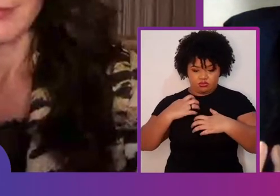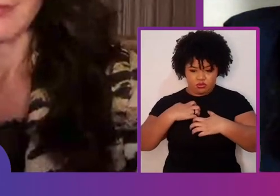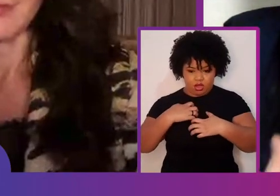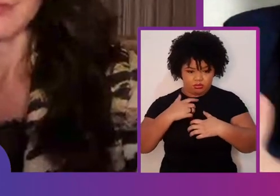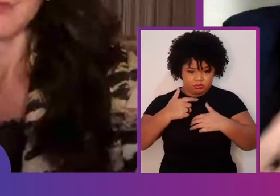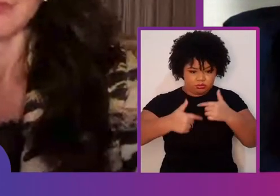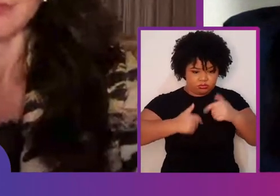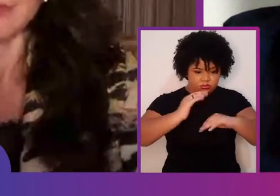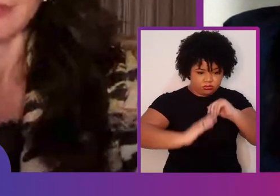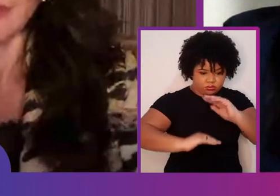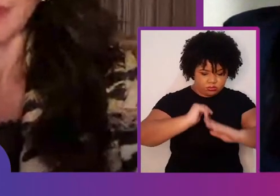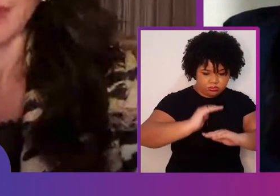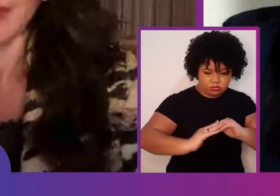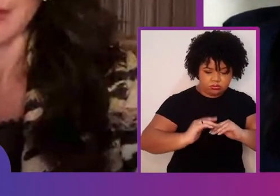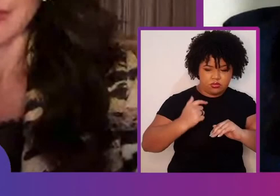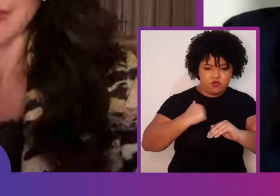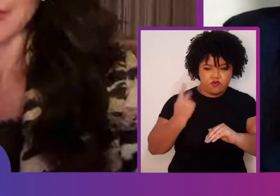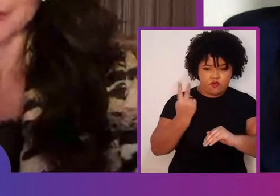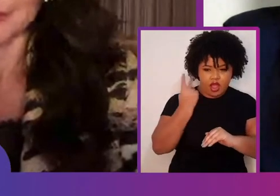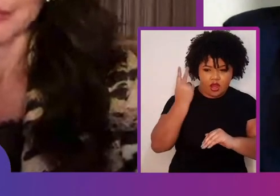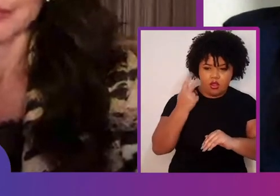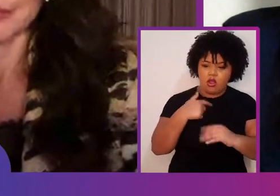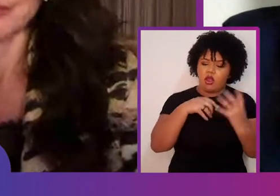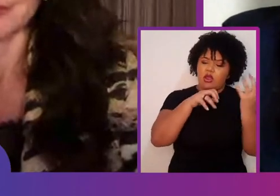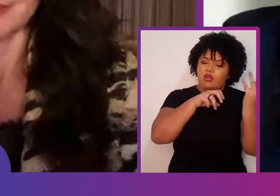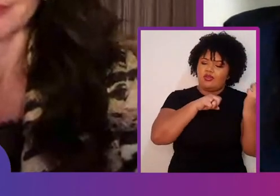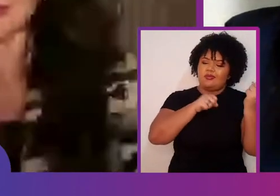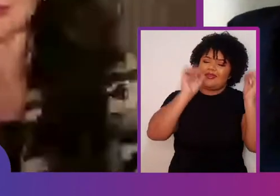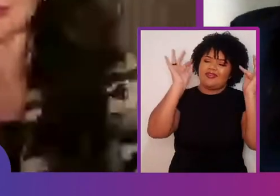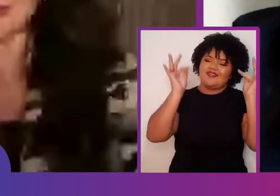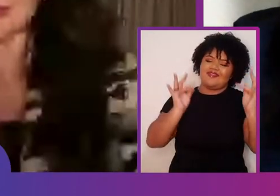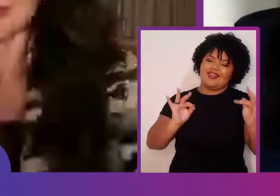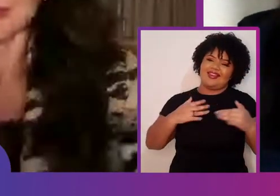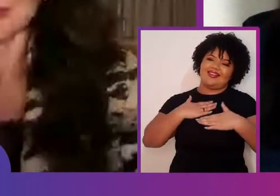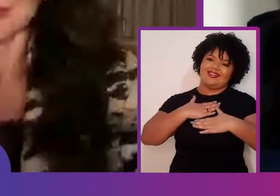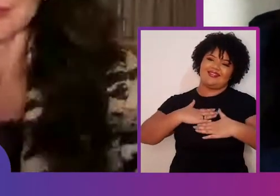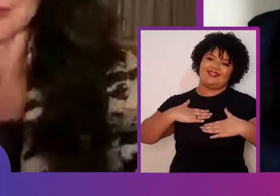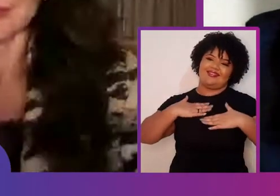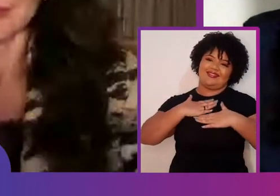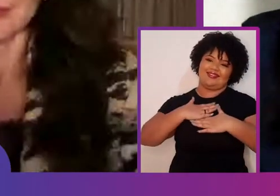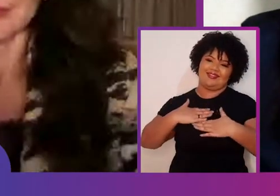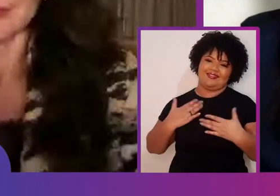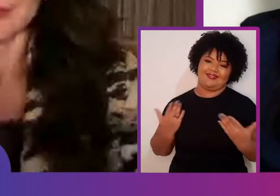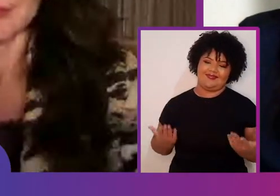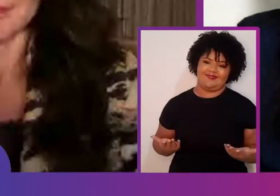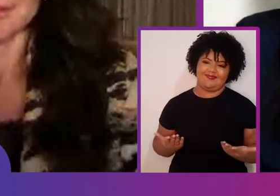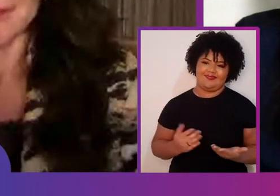valorizado e ir dormir lotado de serotonina, que é como se você tivesse tomado um antidepressivo.